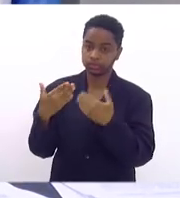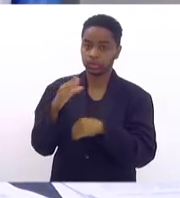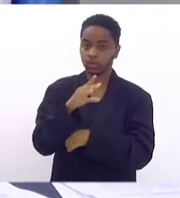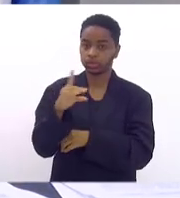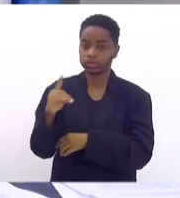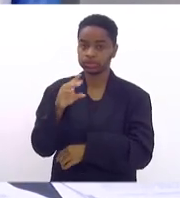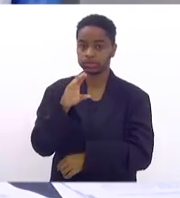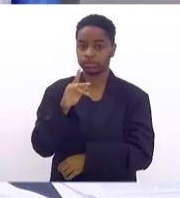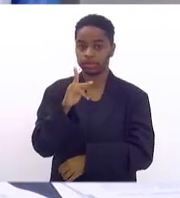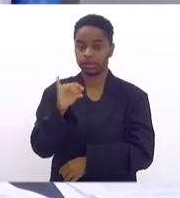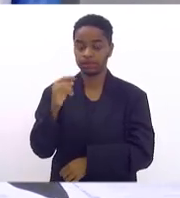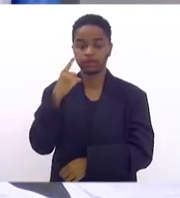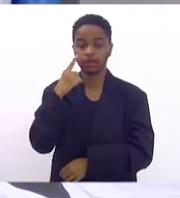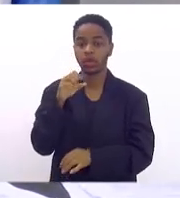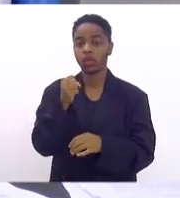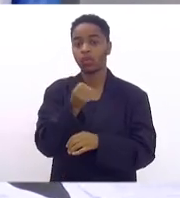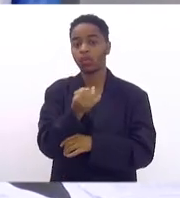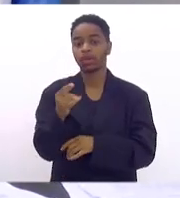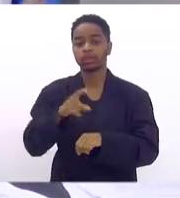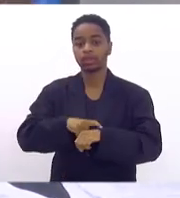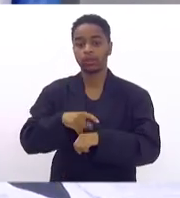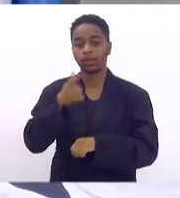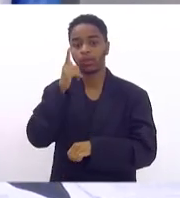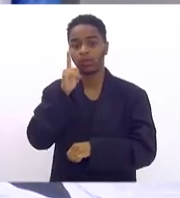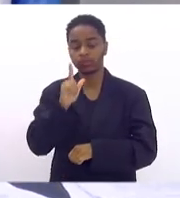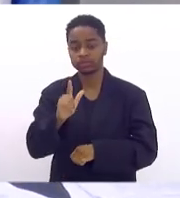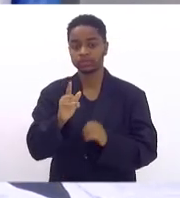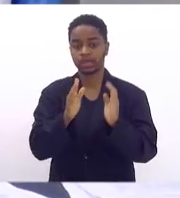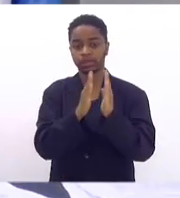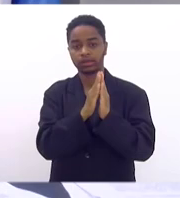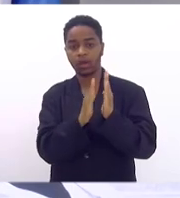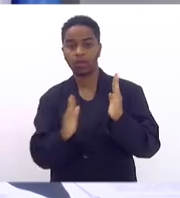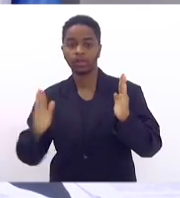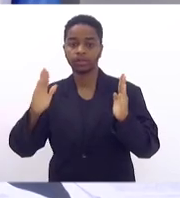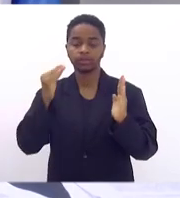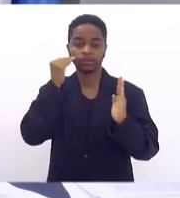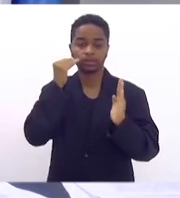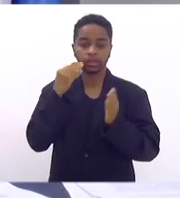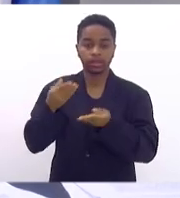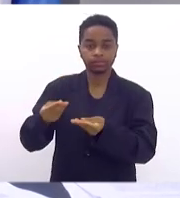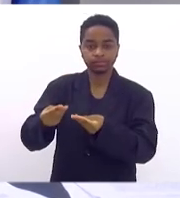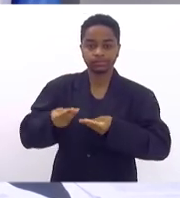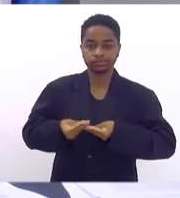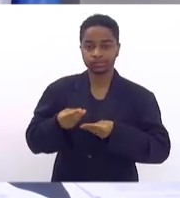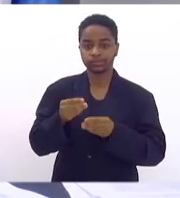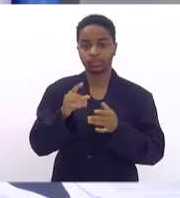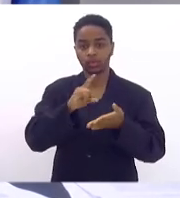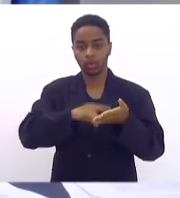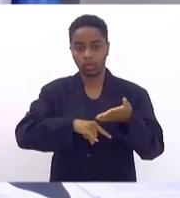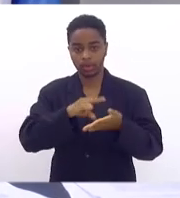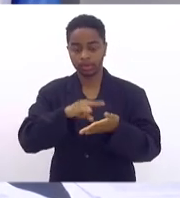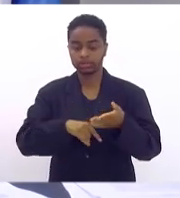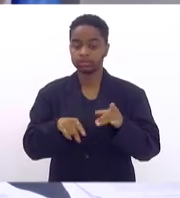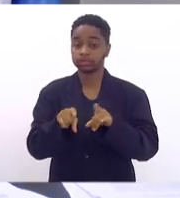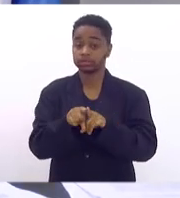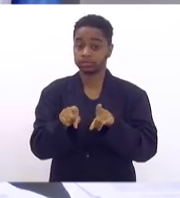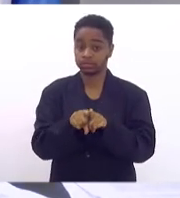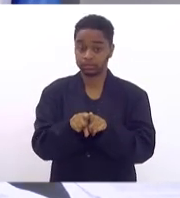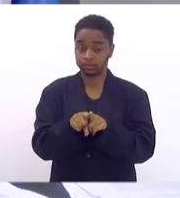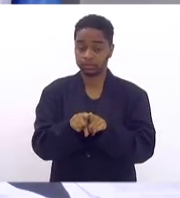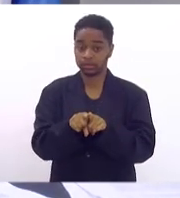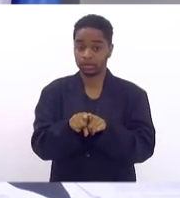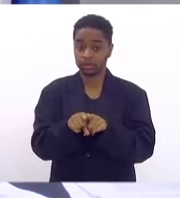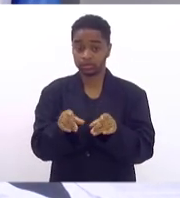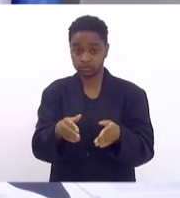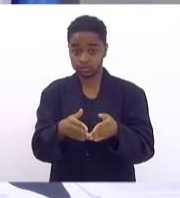quanto tempo a gente consegue suspender para o recebimento desses documentos, ao mesmo tempo que essa